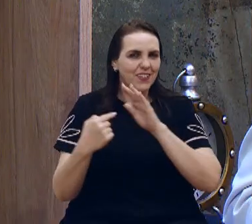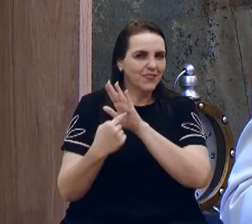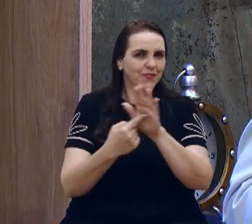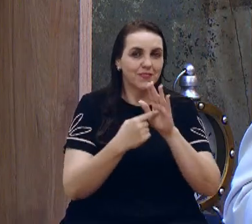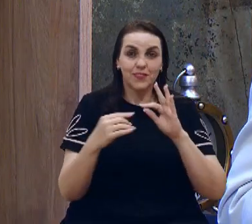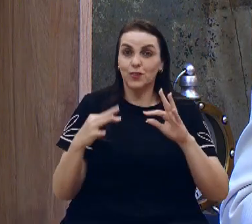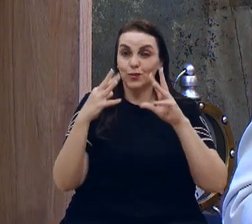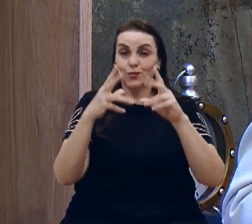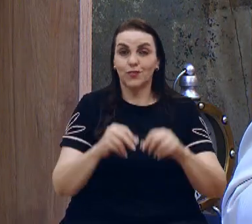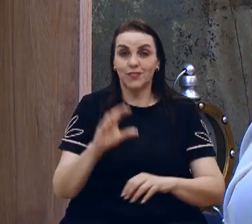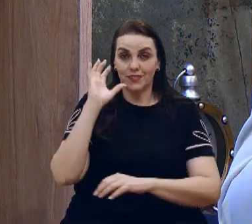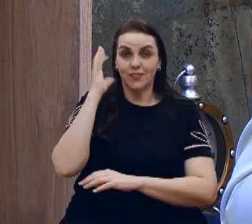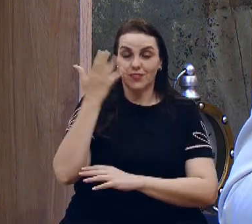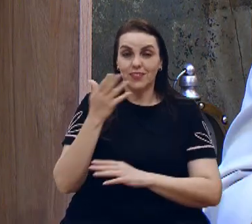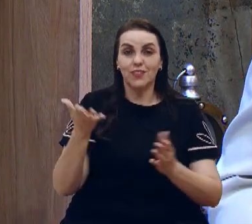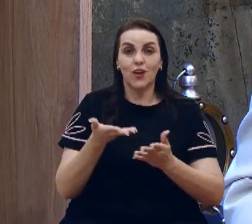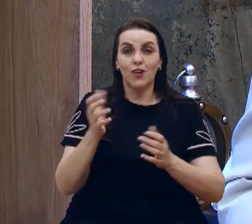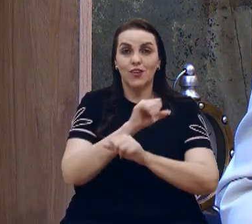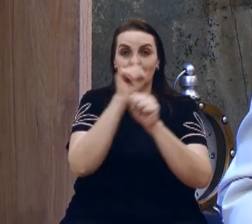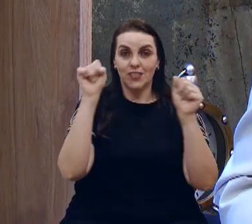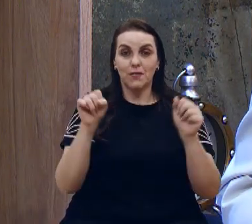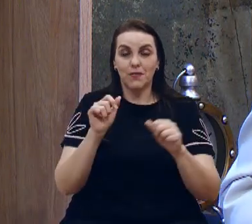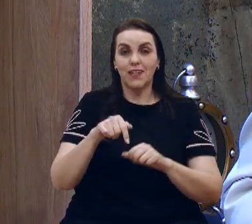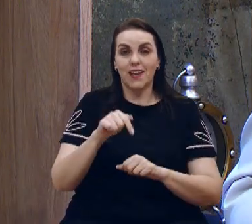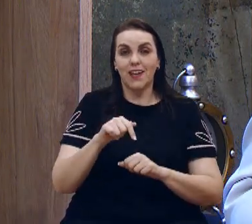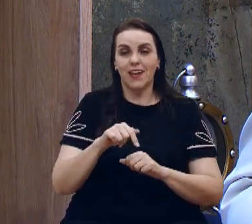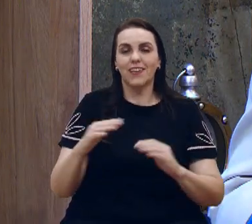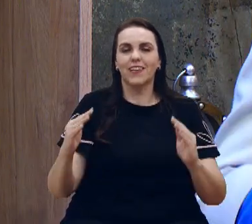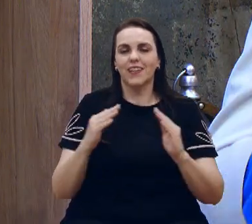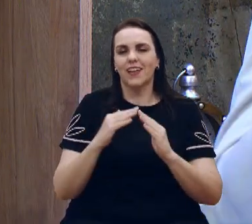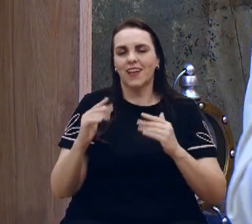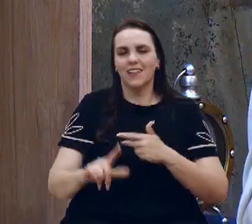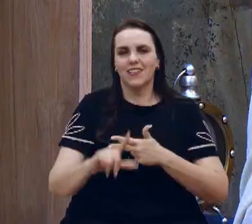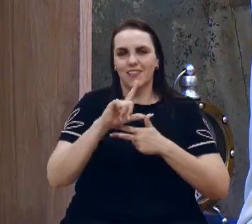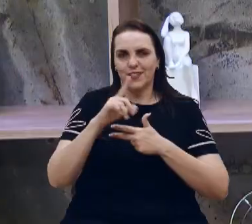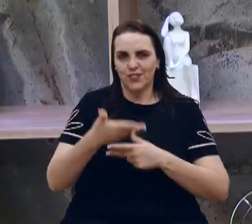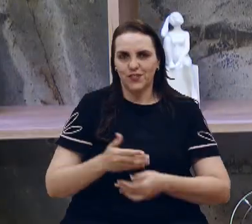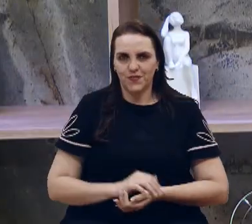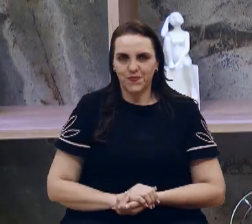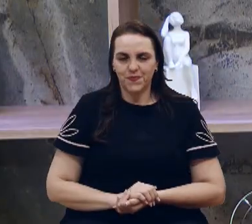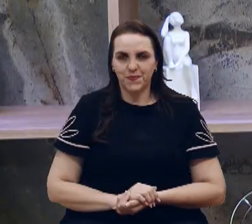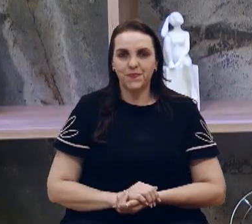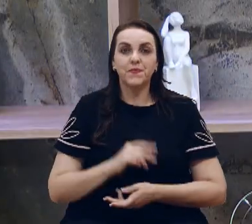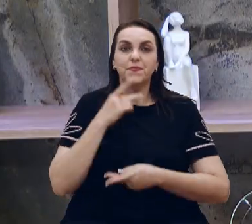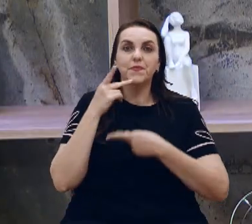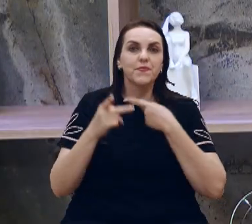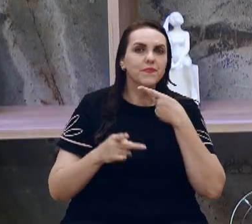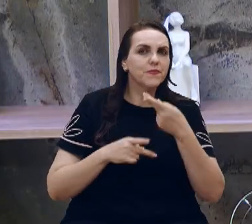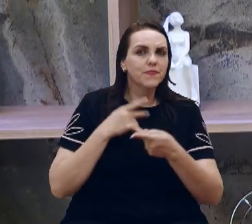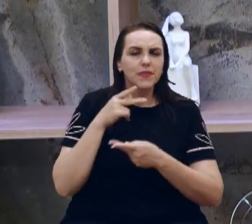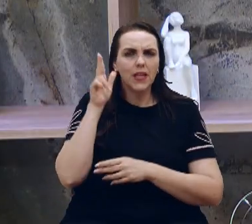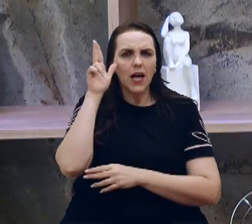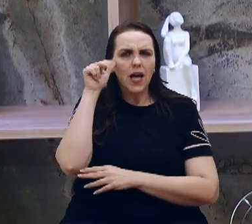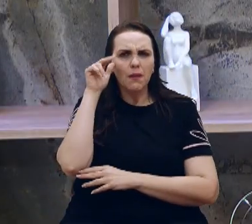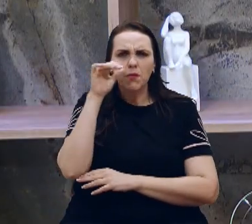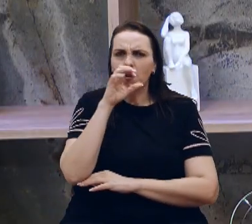que aconteceu hoje pela manhã aqui na Casa Legislativa. E falando em Abril